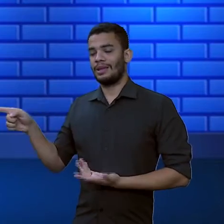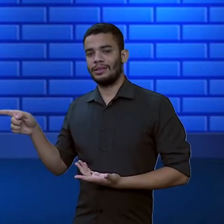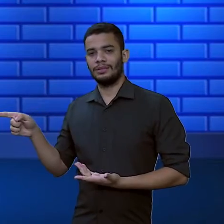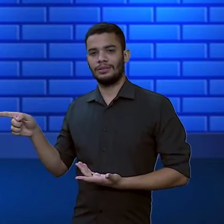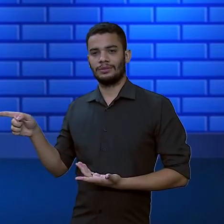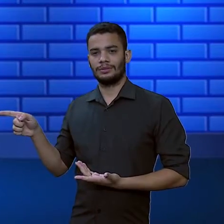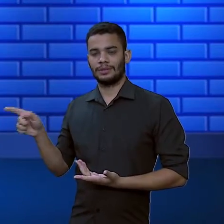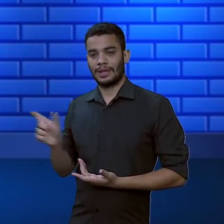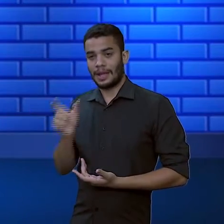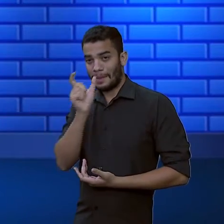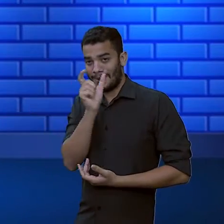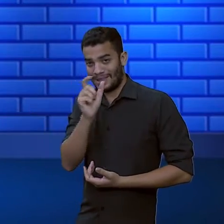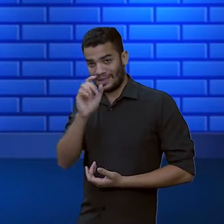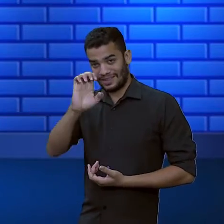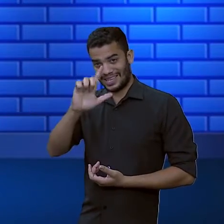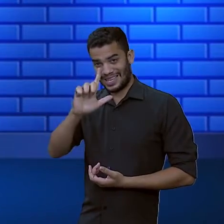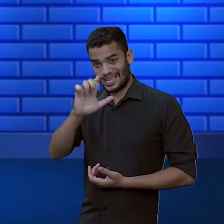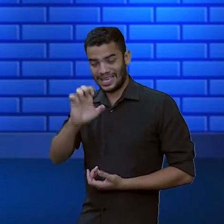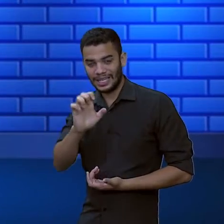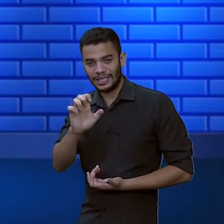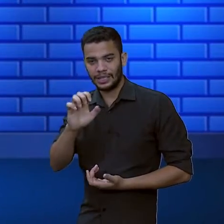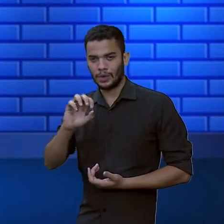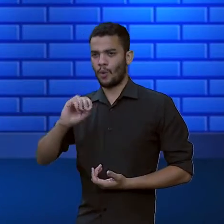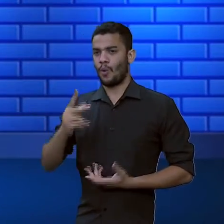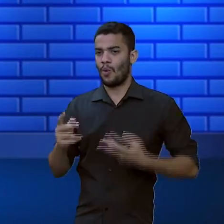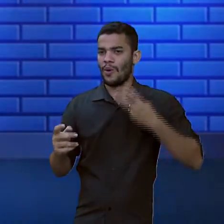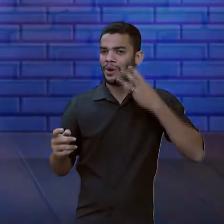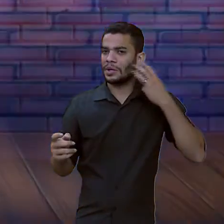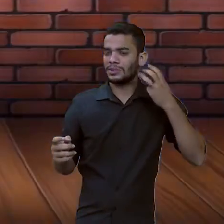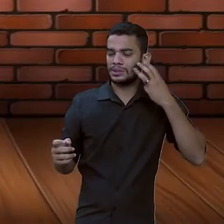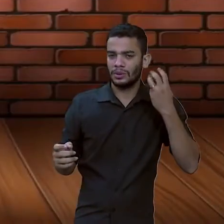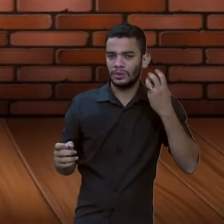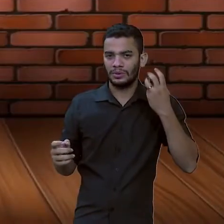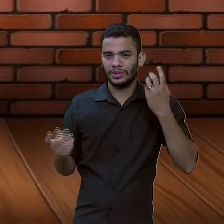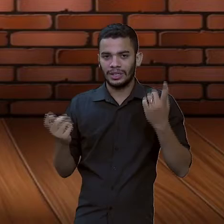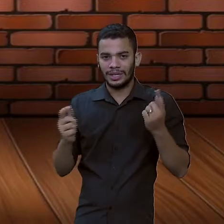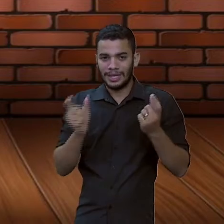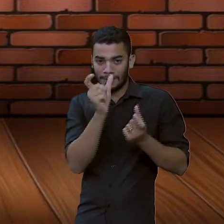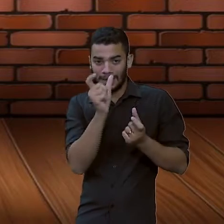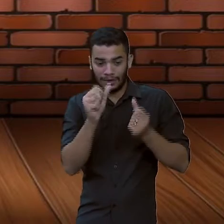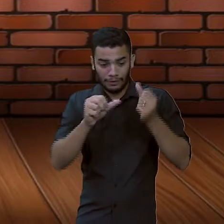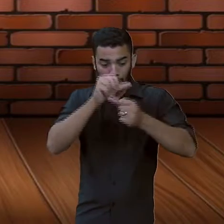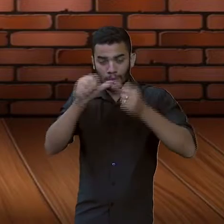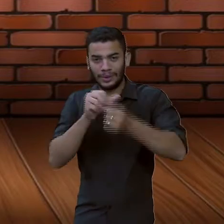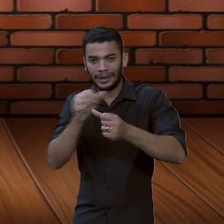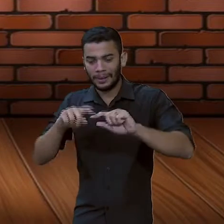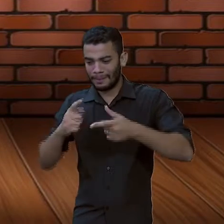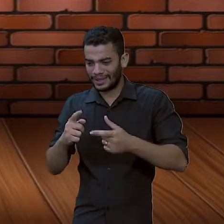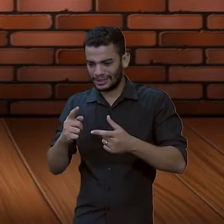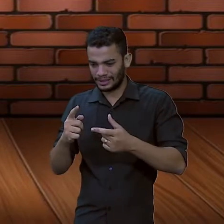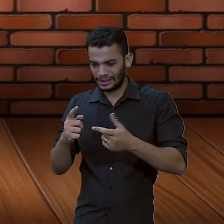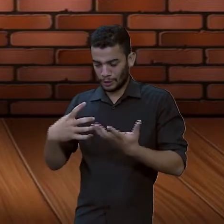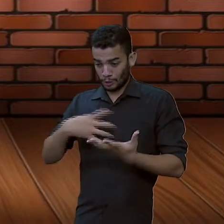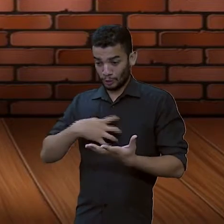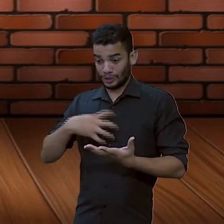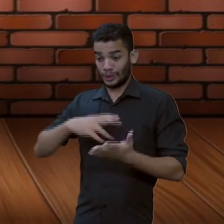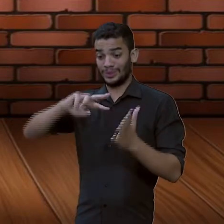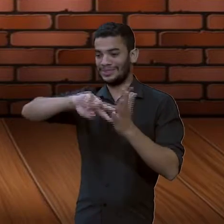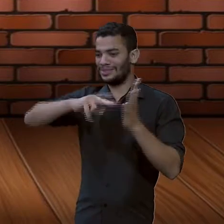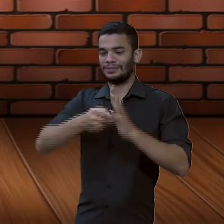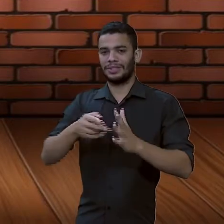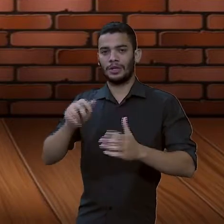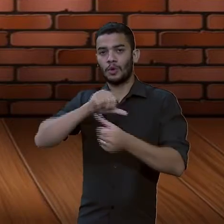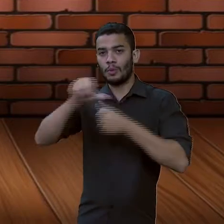sentido da frase. Estudante, os pronomes, eles são verdadeiros coringas para a construção textual. Por quê? Porque é por